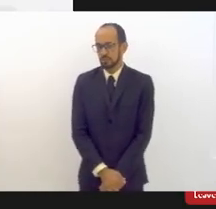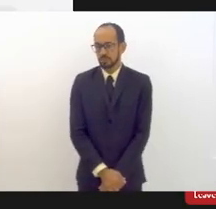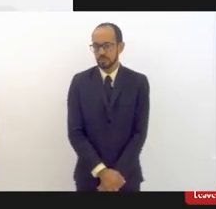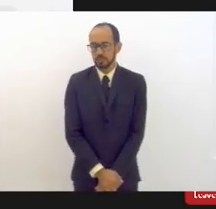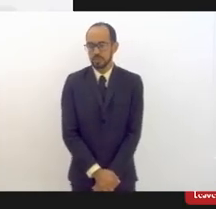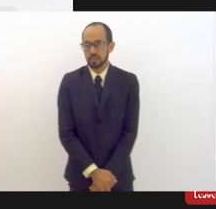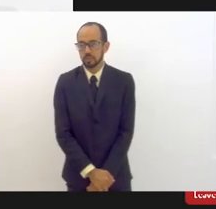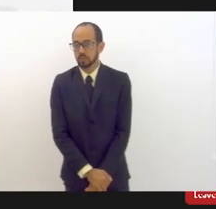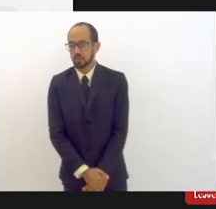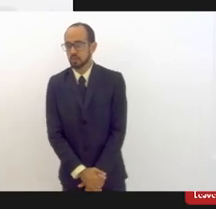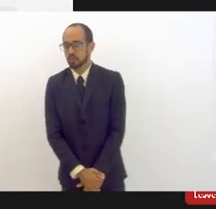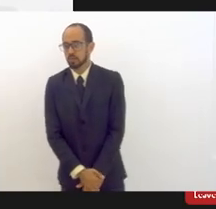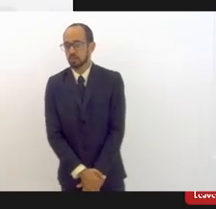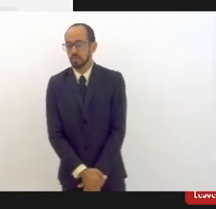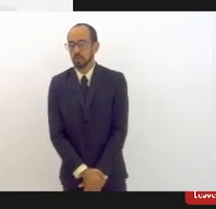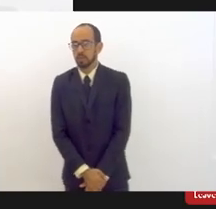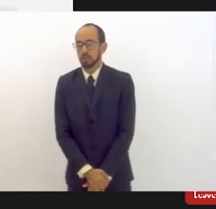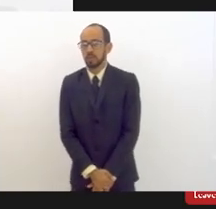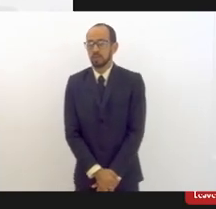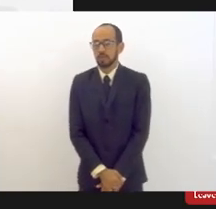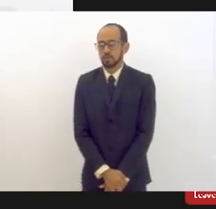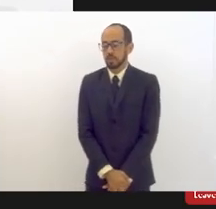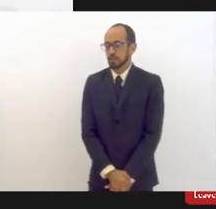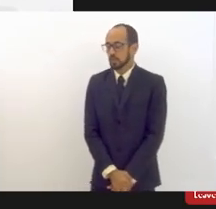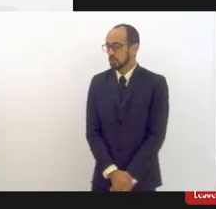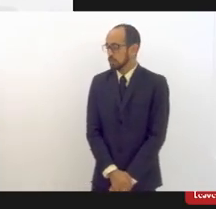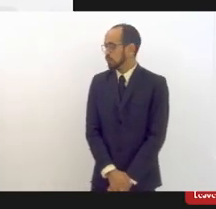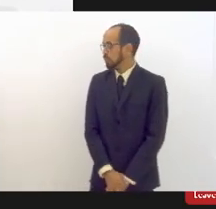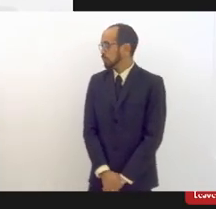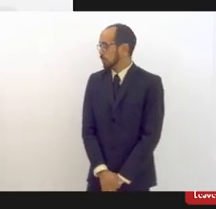que não está lá na apresentação.